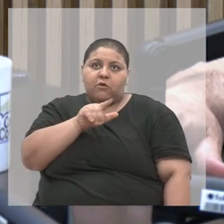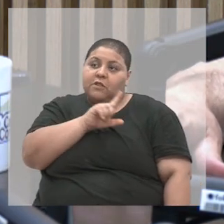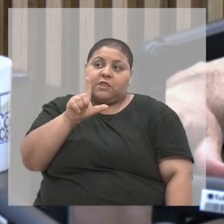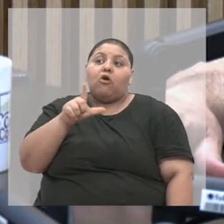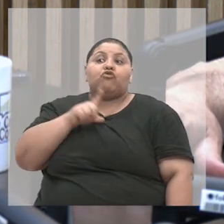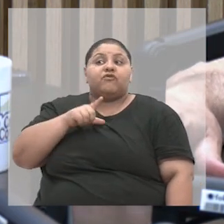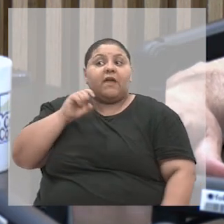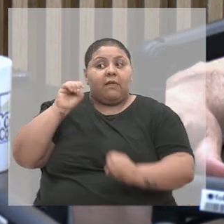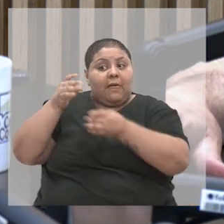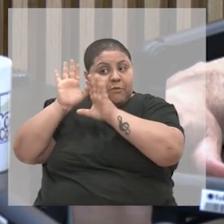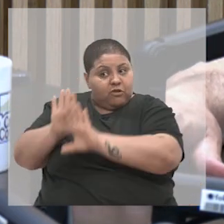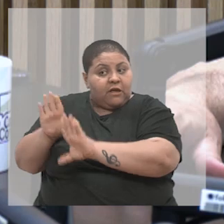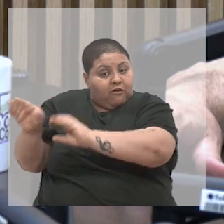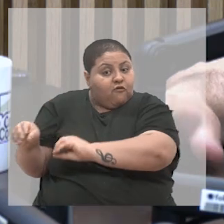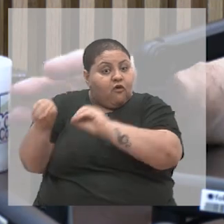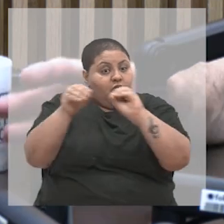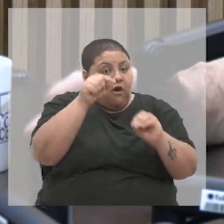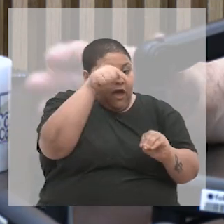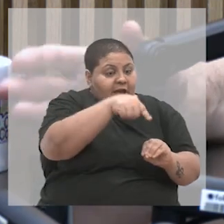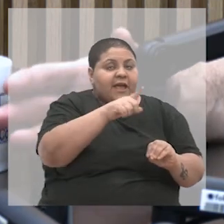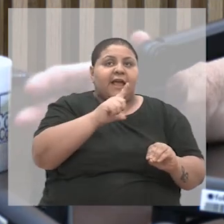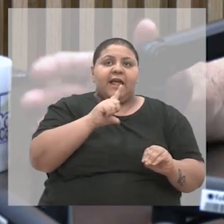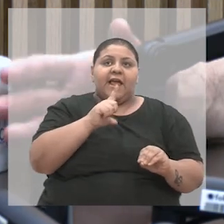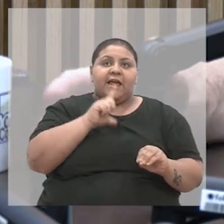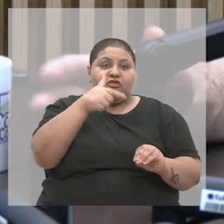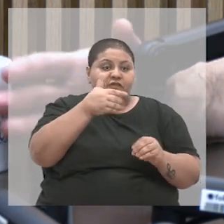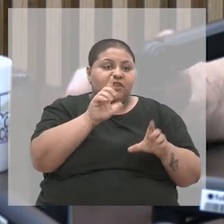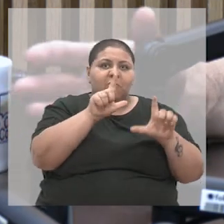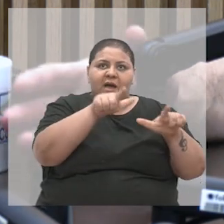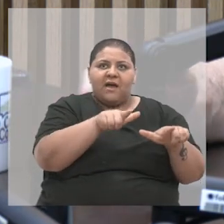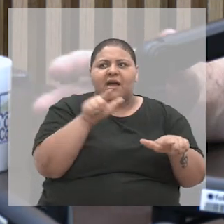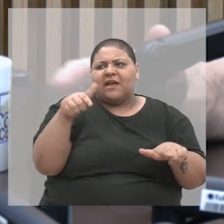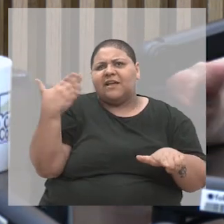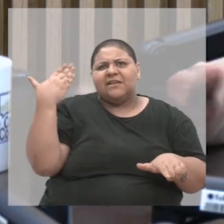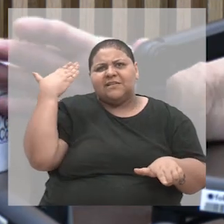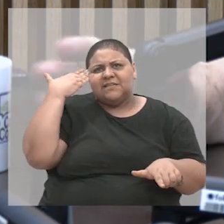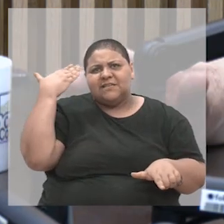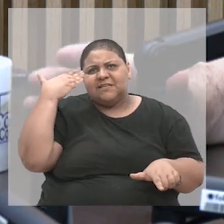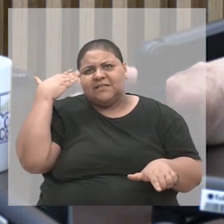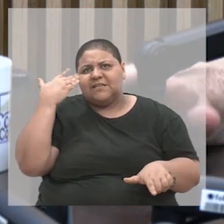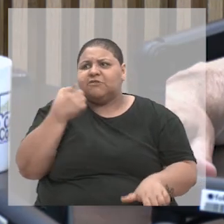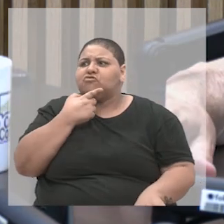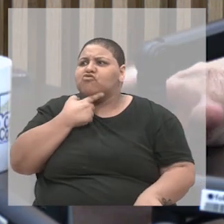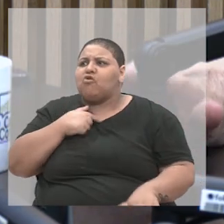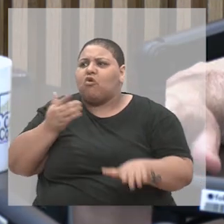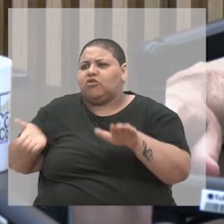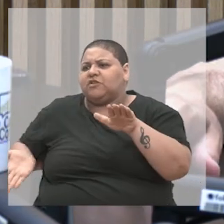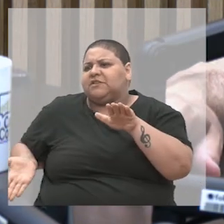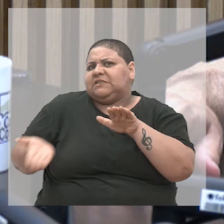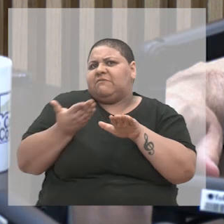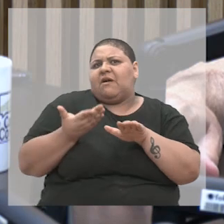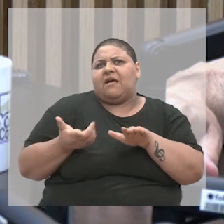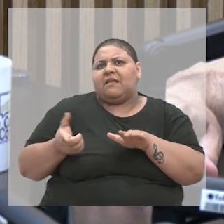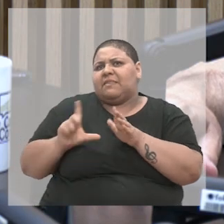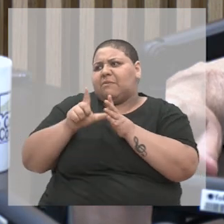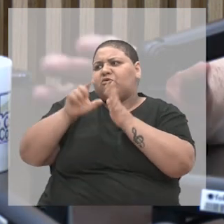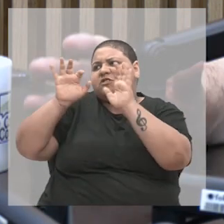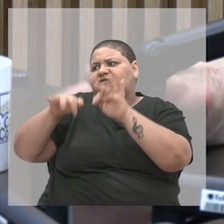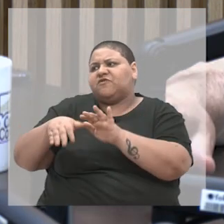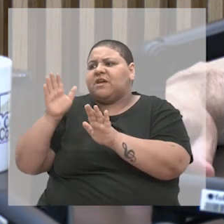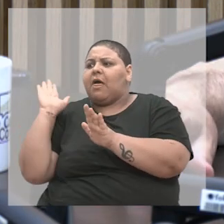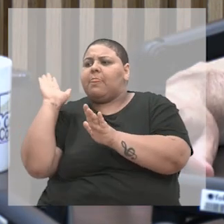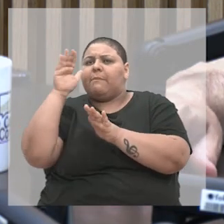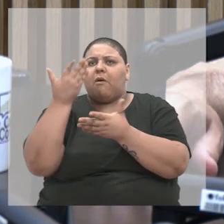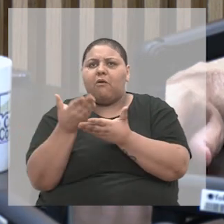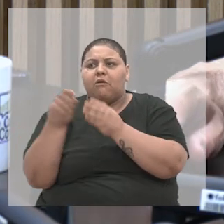porque lá tu vai ter um segmento, aqui tu sabe, o Getúlio gosta muito do vôlei, daqui a pouco vai morrer o handebol aqui, e aí fui para lá. E